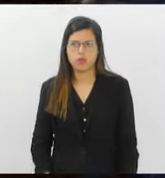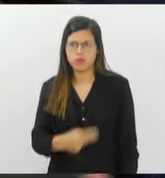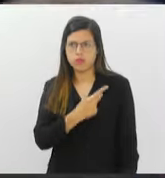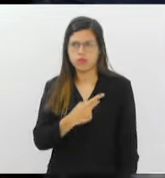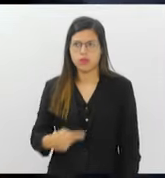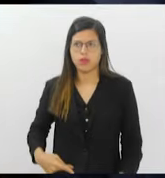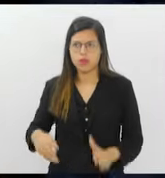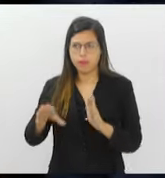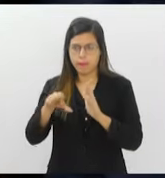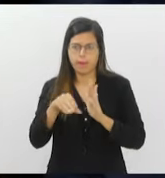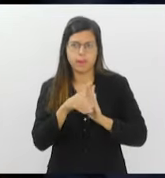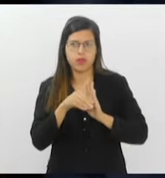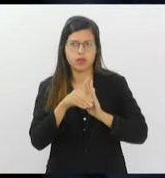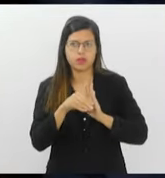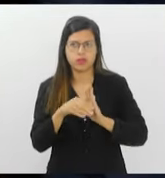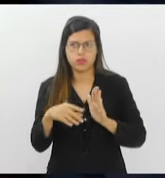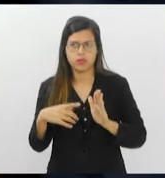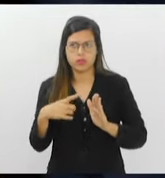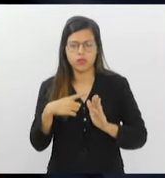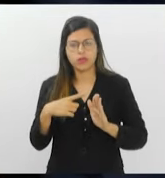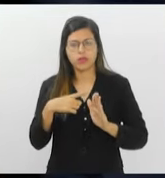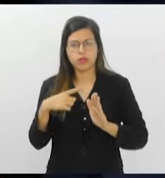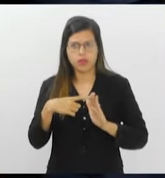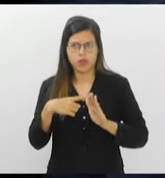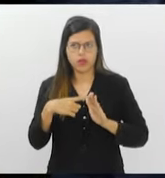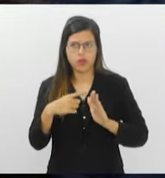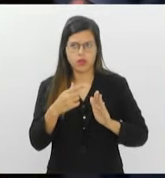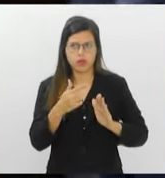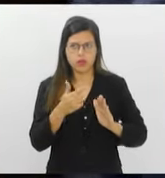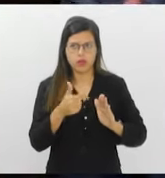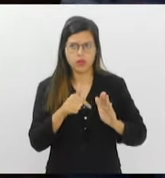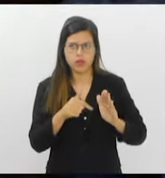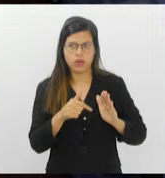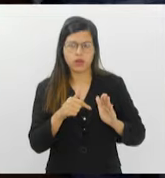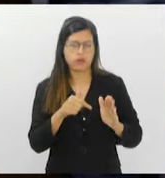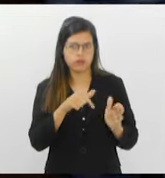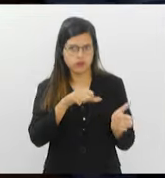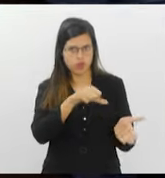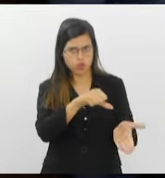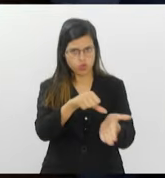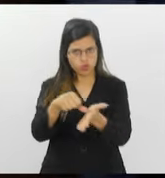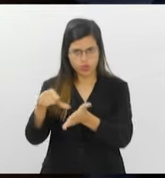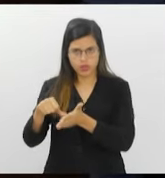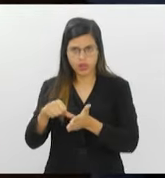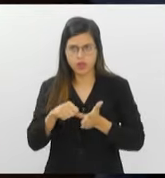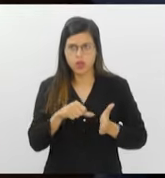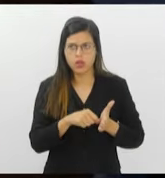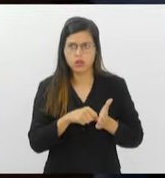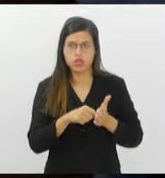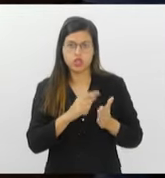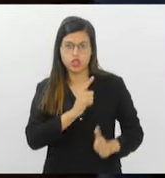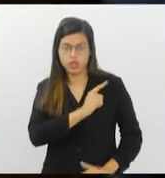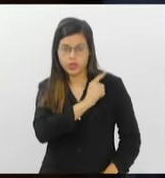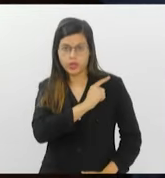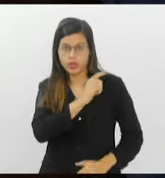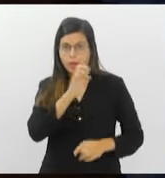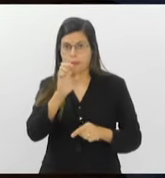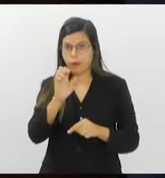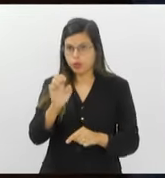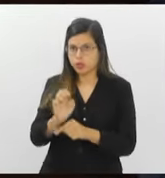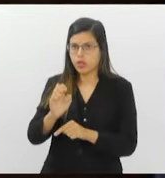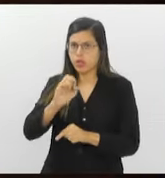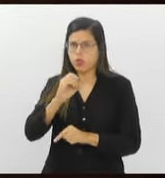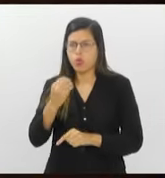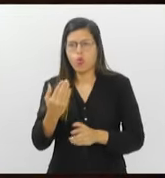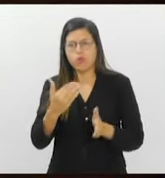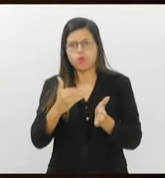É a emenda que prevê que nenhuma das unidades atualmente geridas diretamente pelo Estado ou diretamente pela